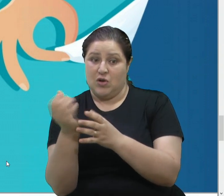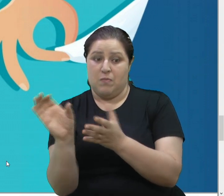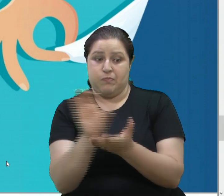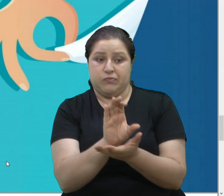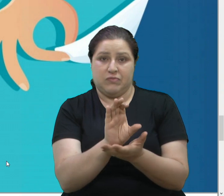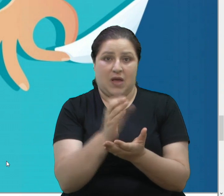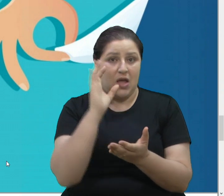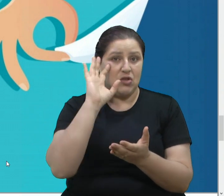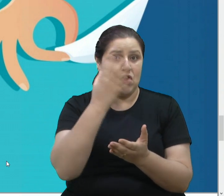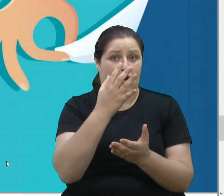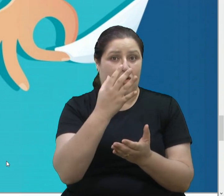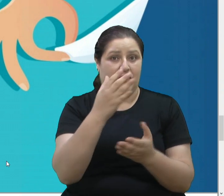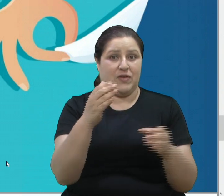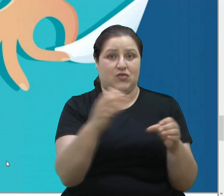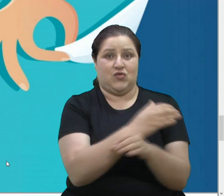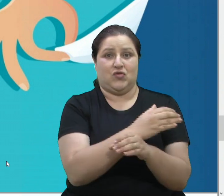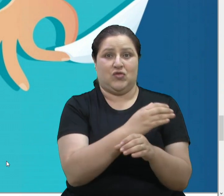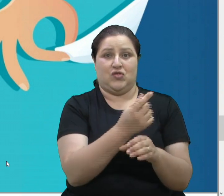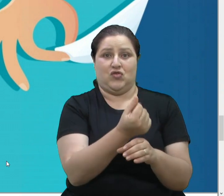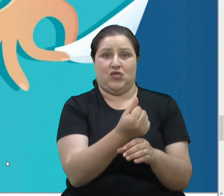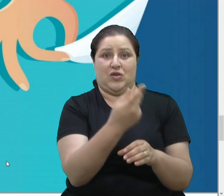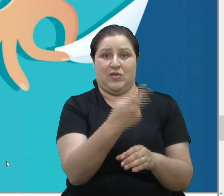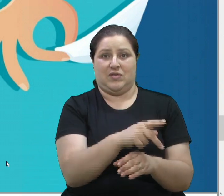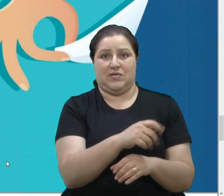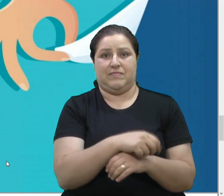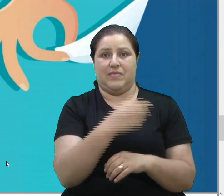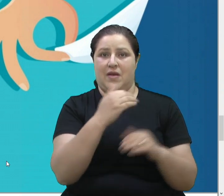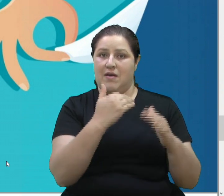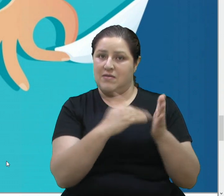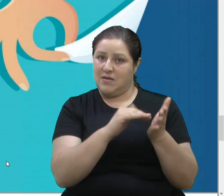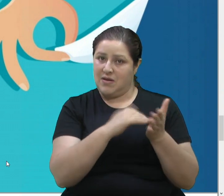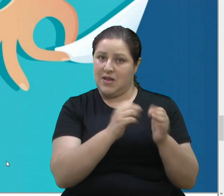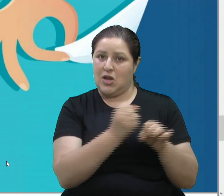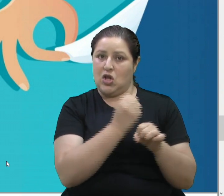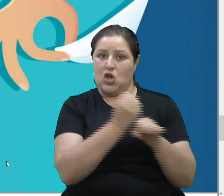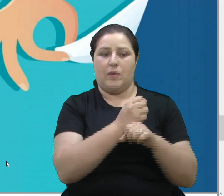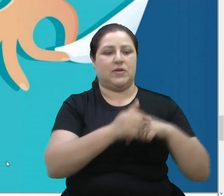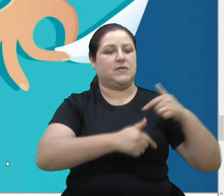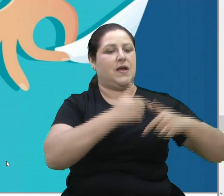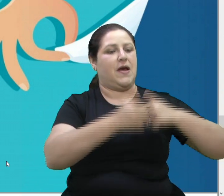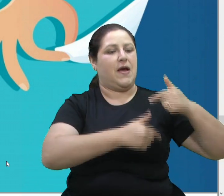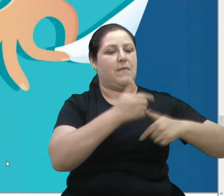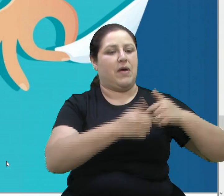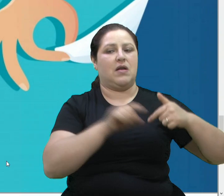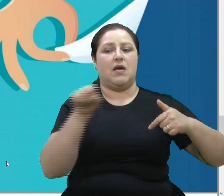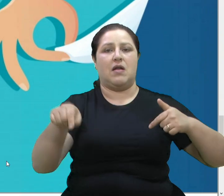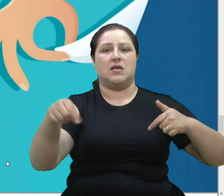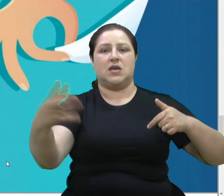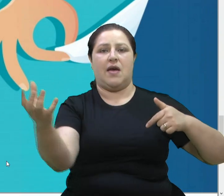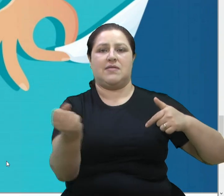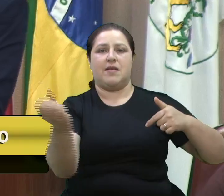A Secretaria de Obras está fazendo a obra e o SAMAI está recebendo por isso.